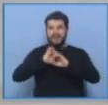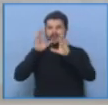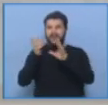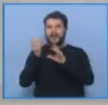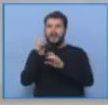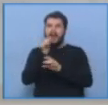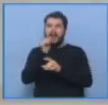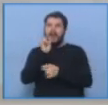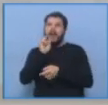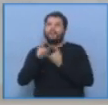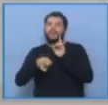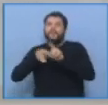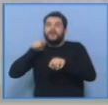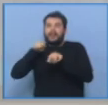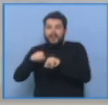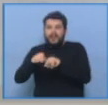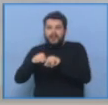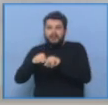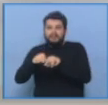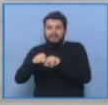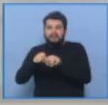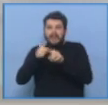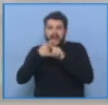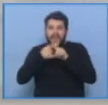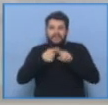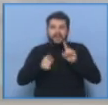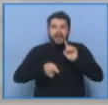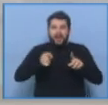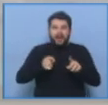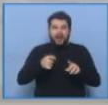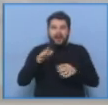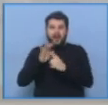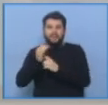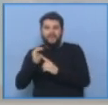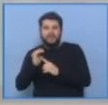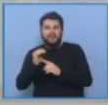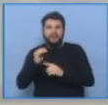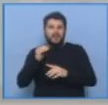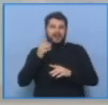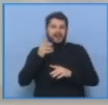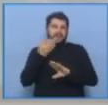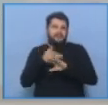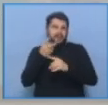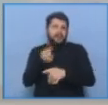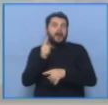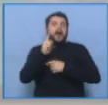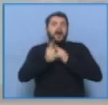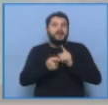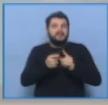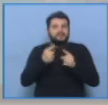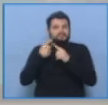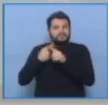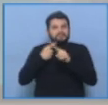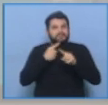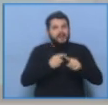está em casa, depois também perceber qual é que é a diferença entre a pedofilia, a questão do abuso sexual. Todas essas distinções são